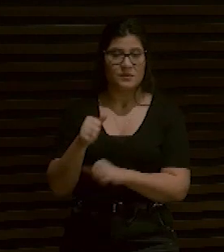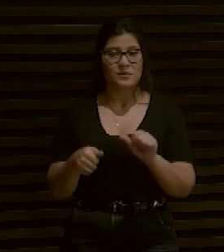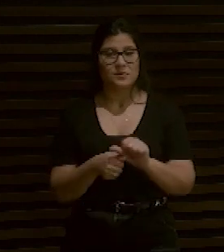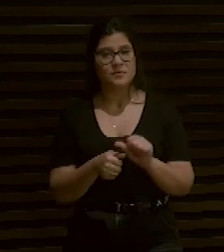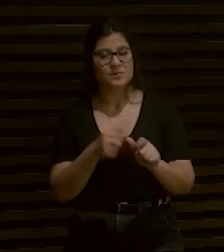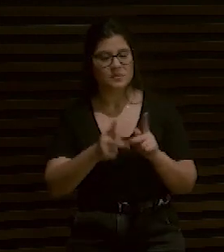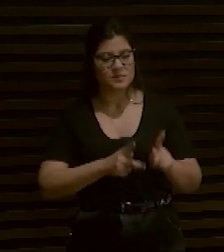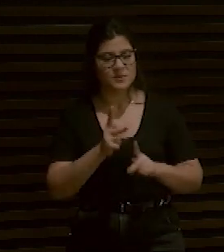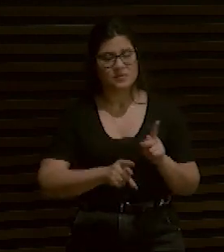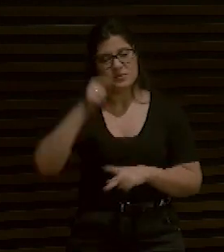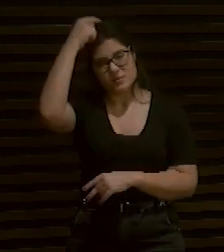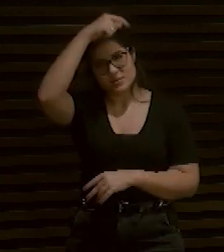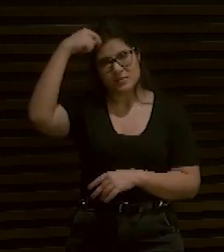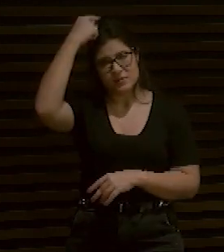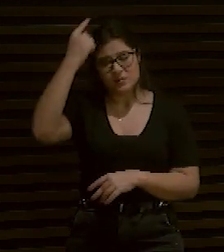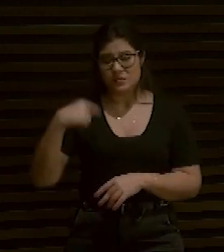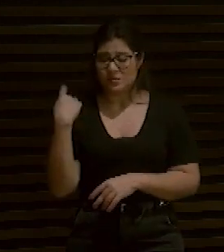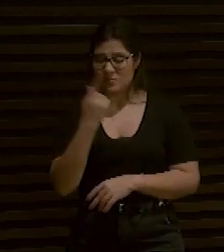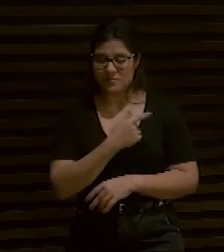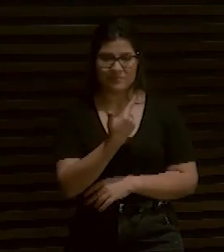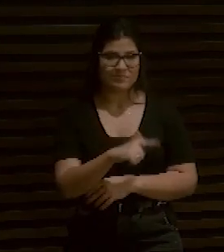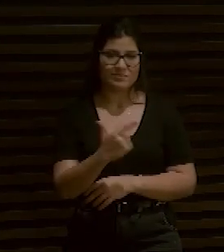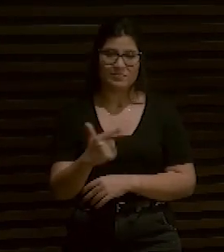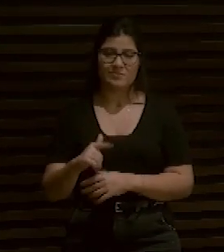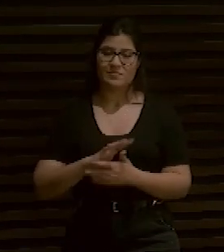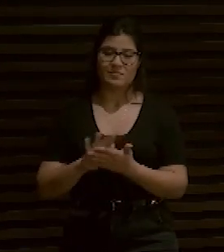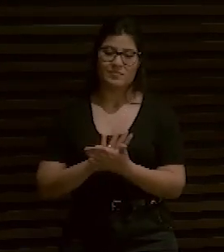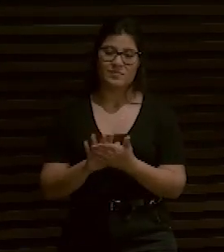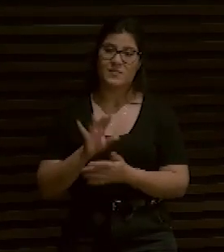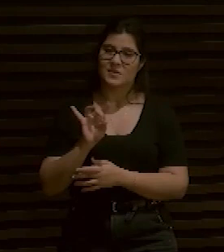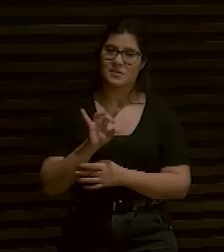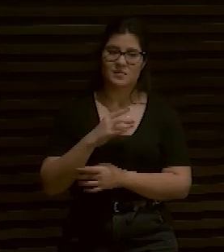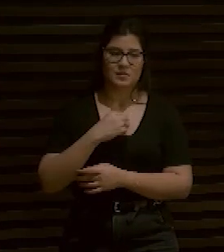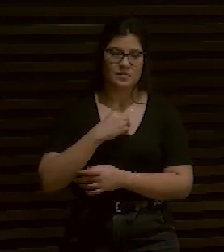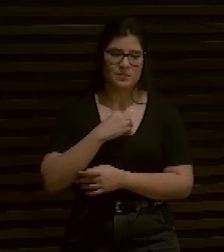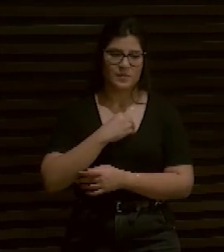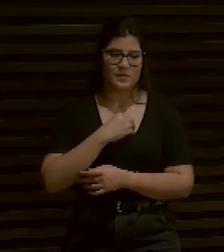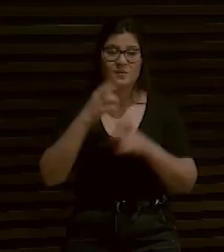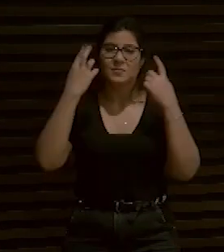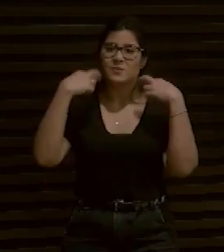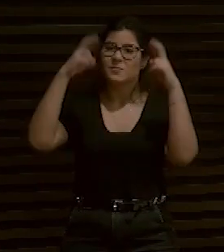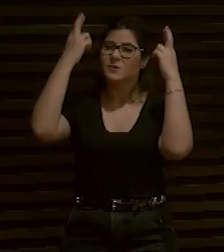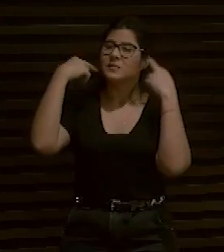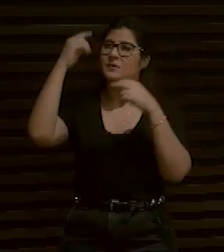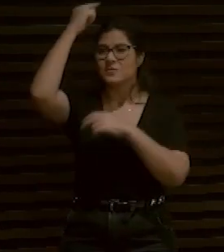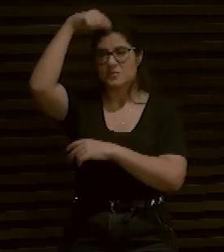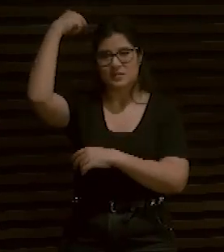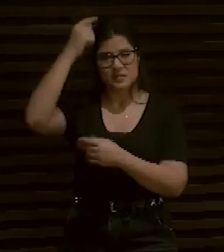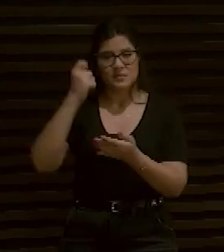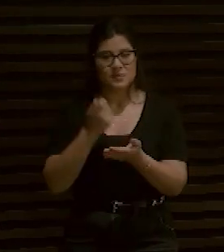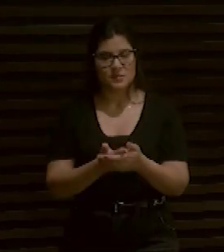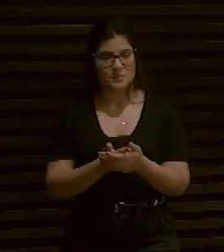povo santo. Não tínhamos nada para oferecer além de pecado, mas Ele nos amou. O Cordeiro Santo de Deus pagou o